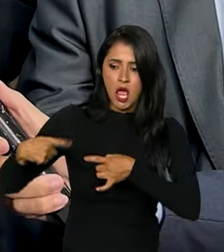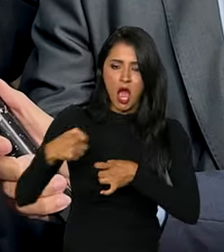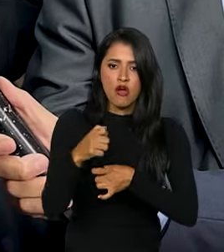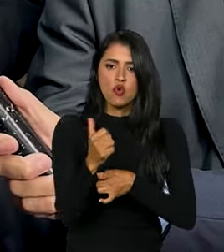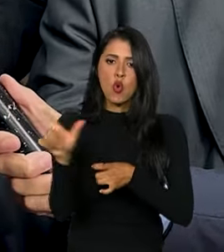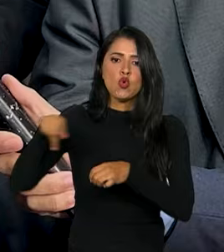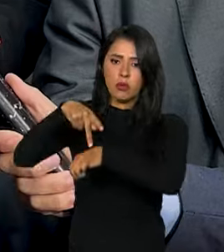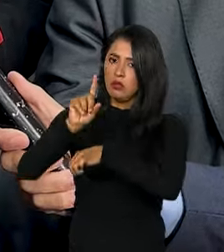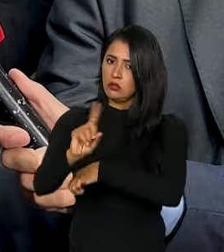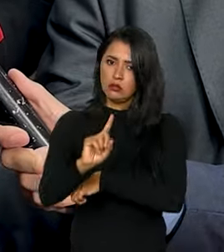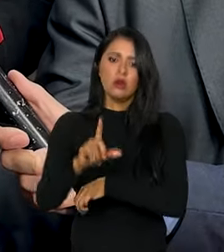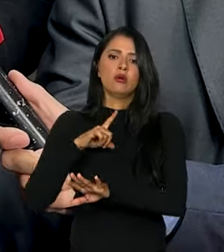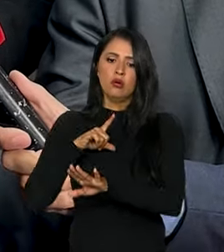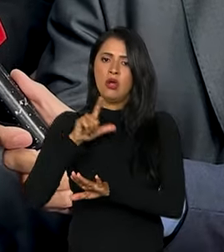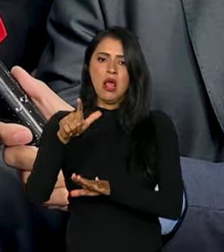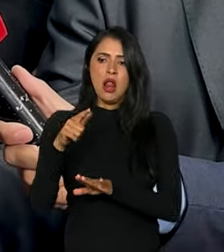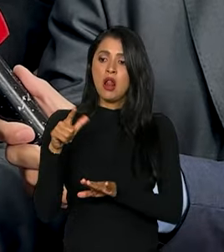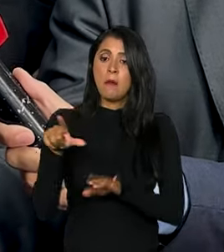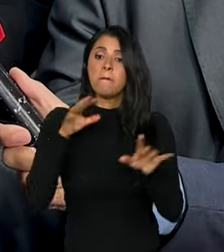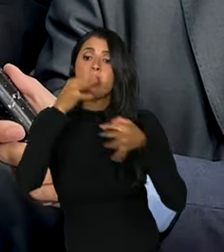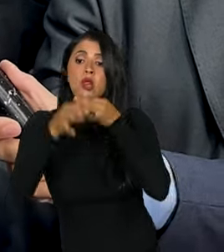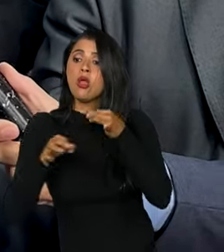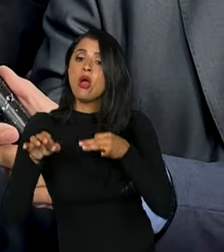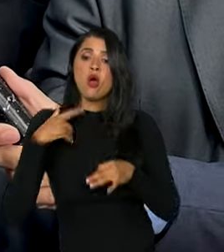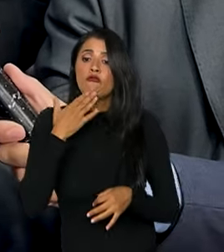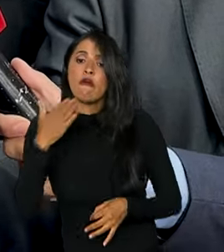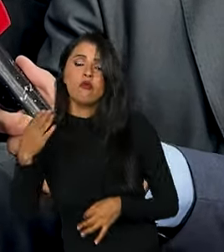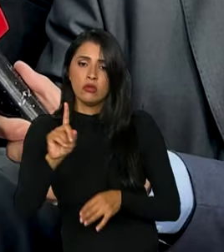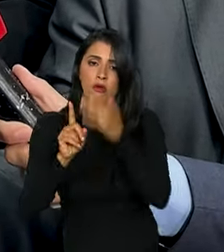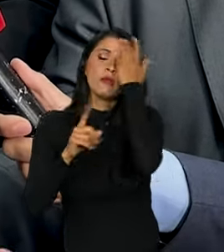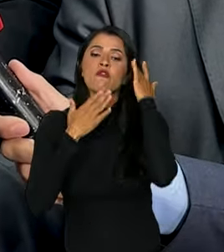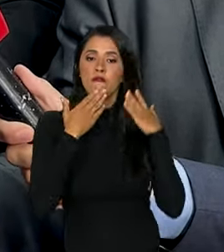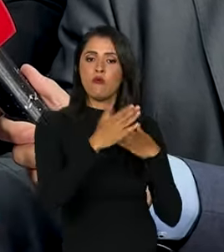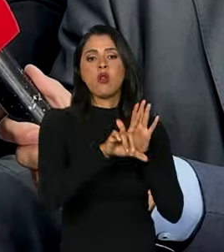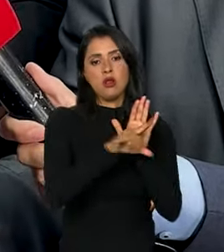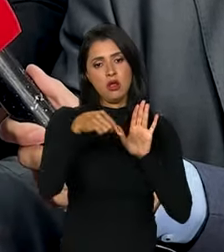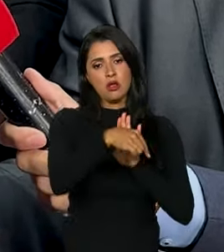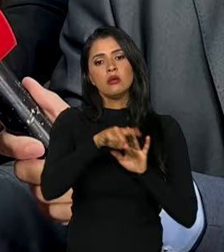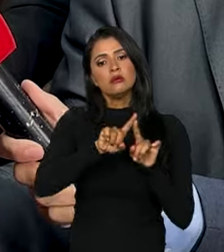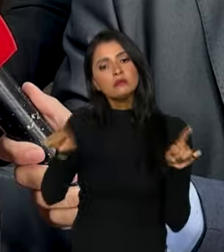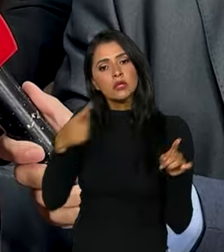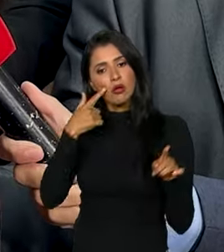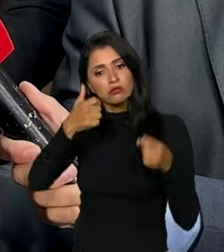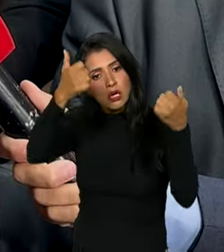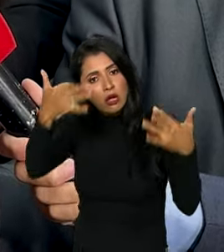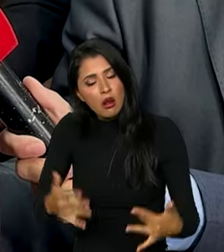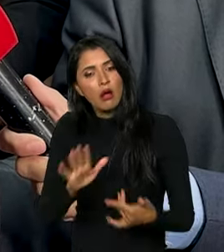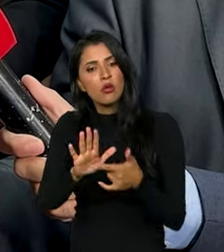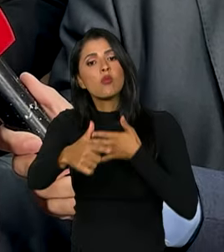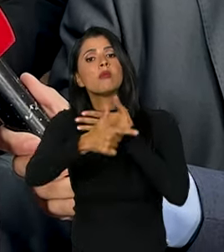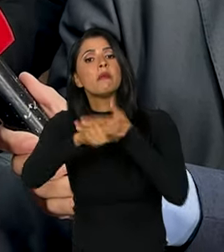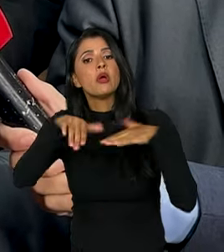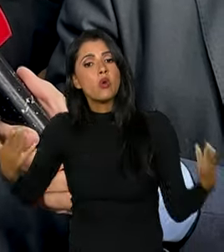Polícia Federal não tem lado. O lado da Polícia Federal é o lado da lei. Então o tweet visou exatamente deixar claro qual é o papel